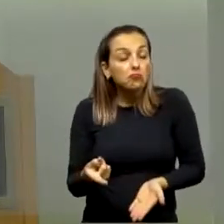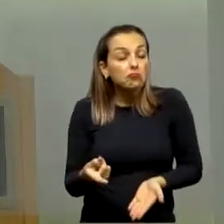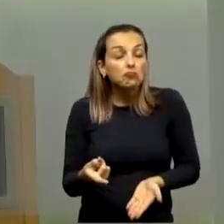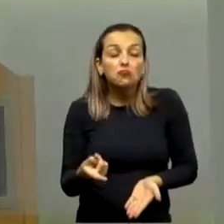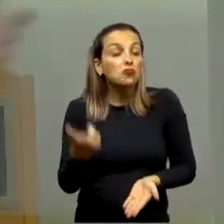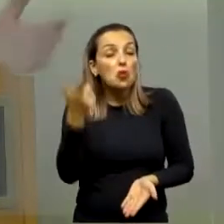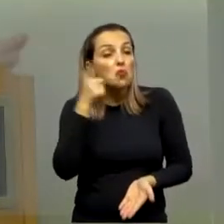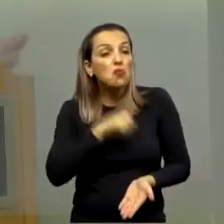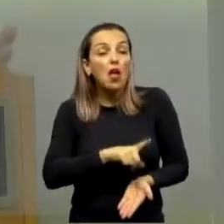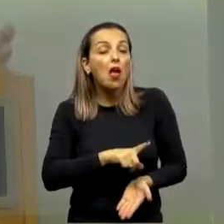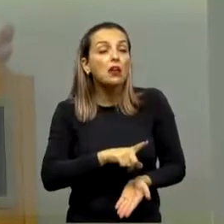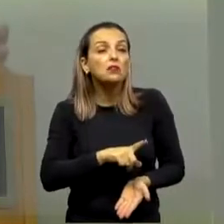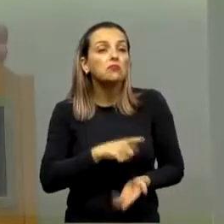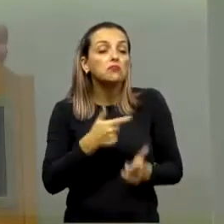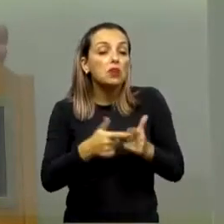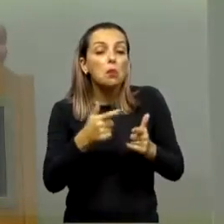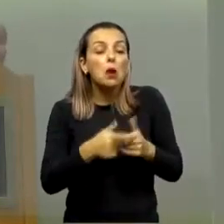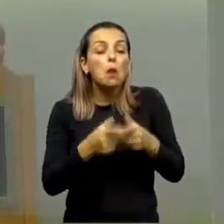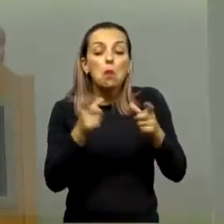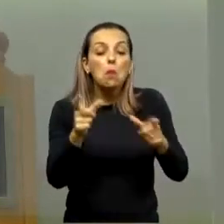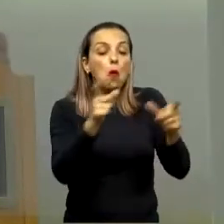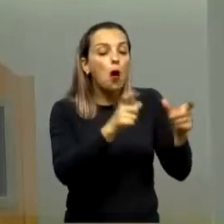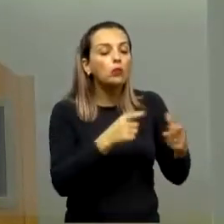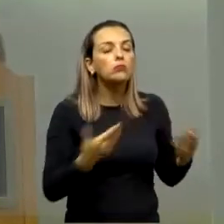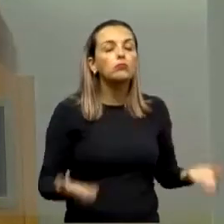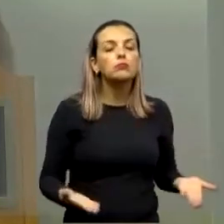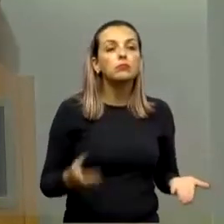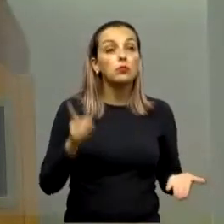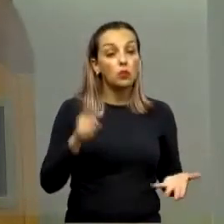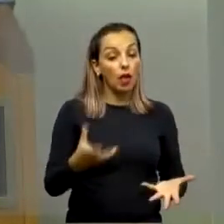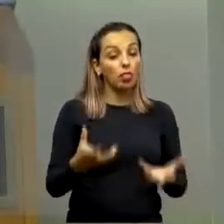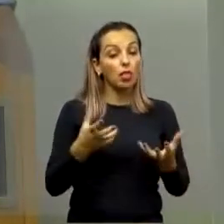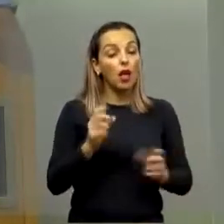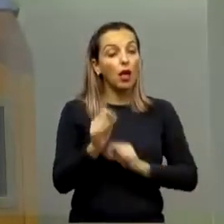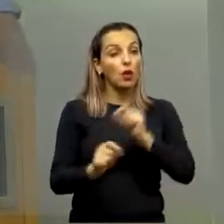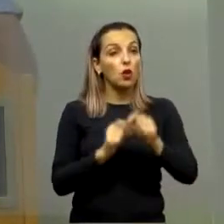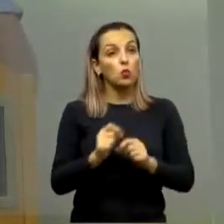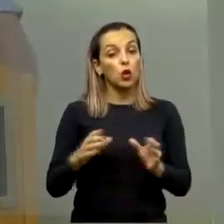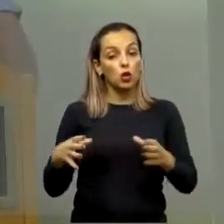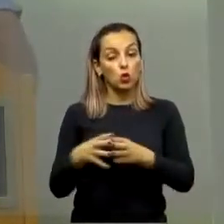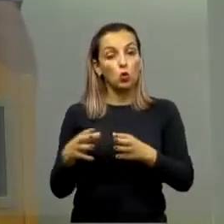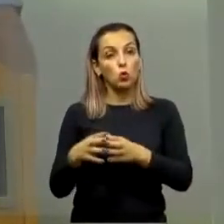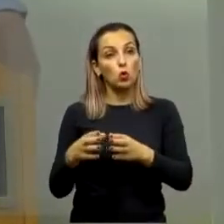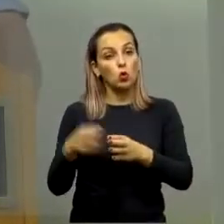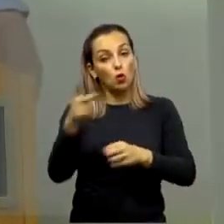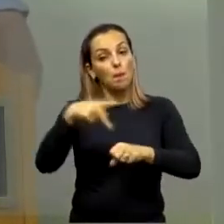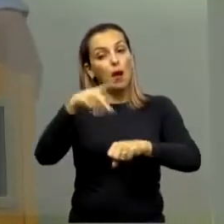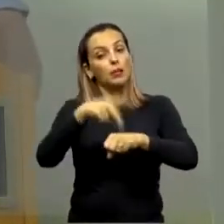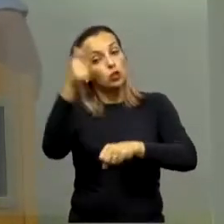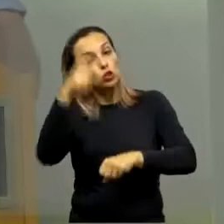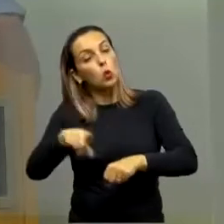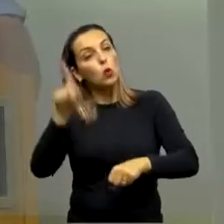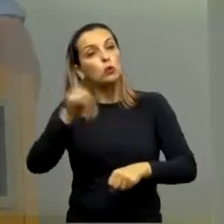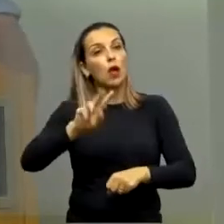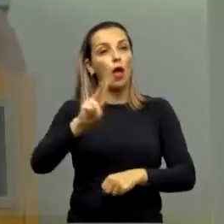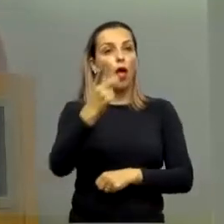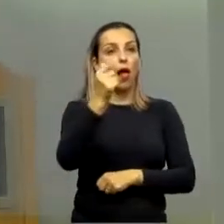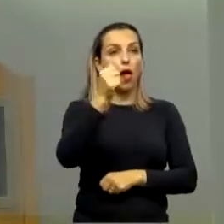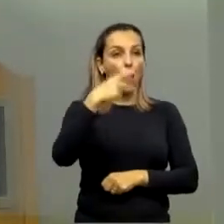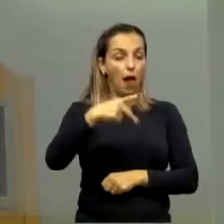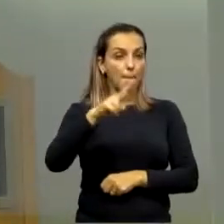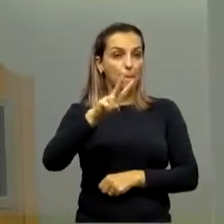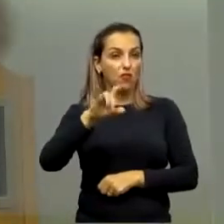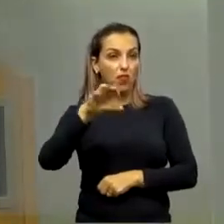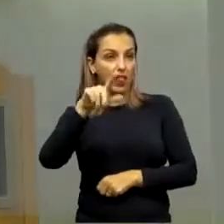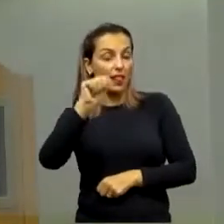Marcos que a gente nunca acha Qual o problema porque o seguinte que mais quer nos grupos internacionais de saúde com a própria rap vida né que a